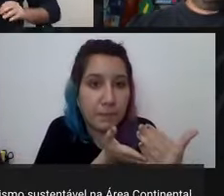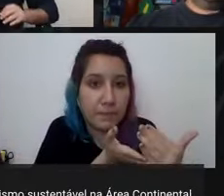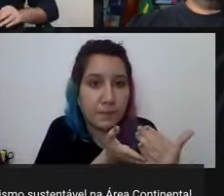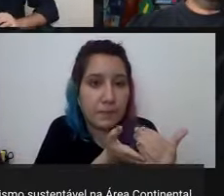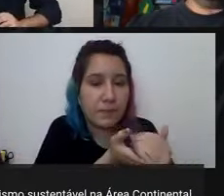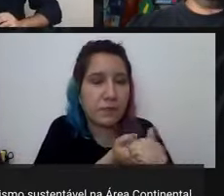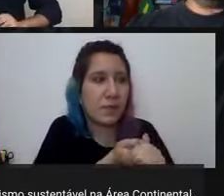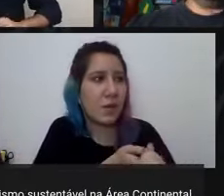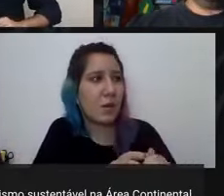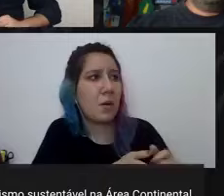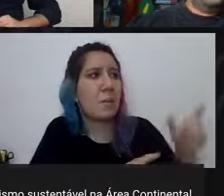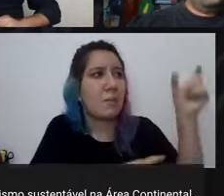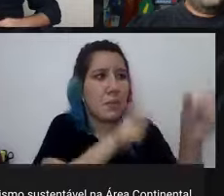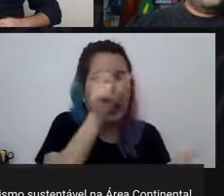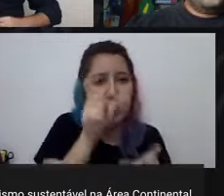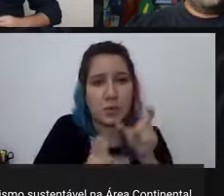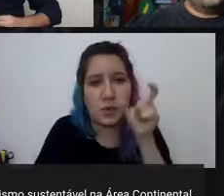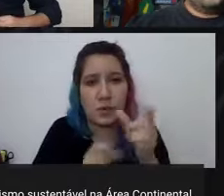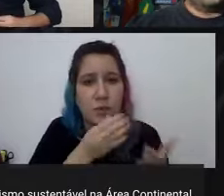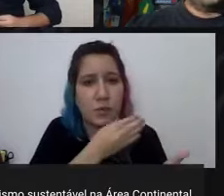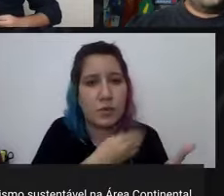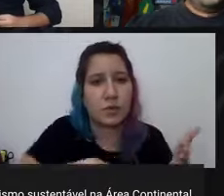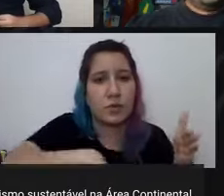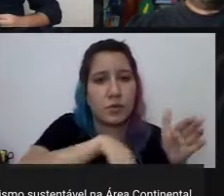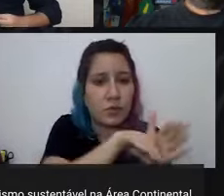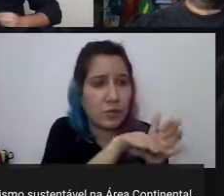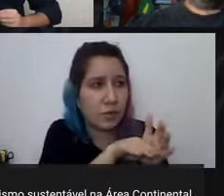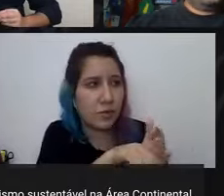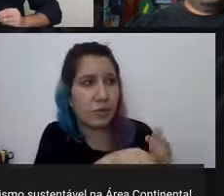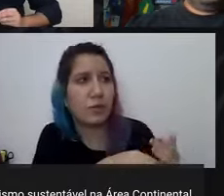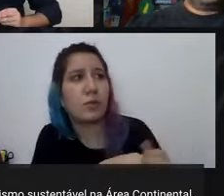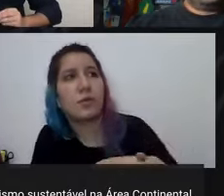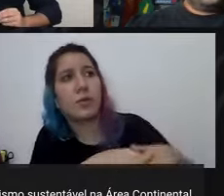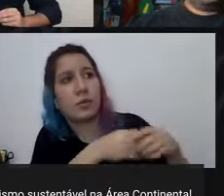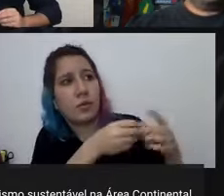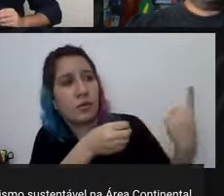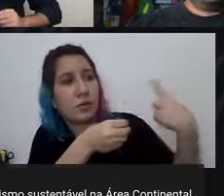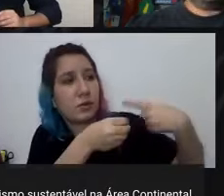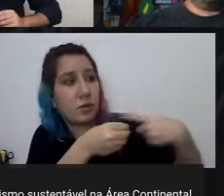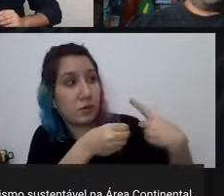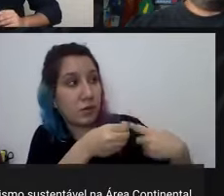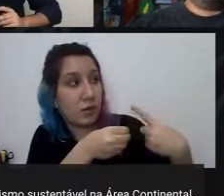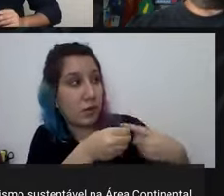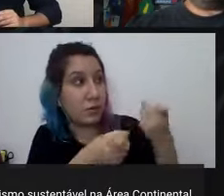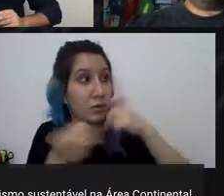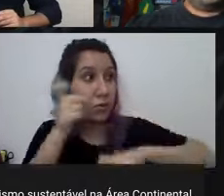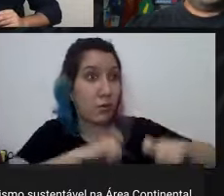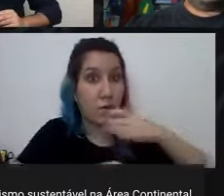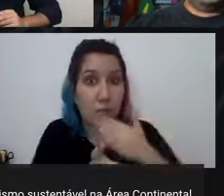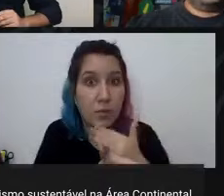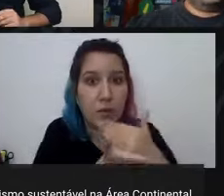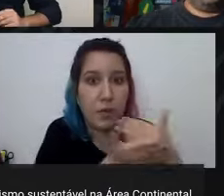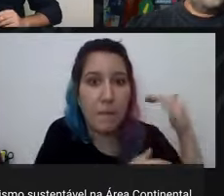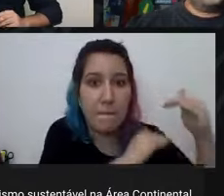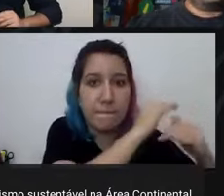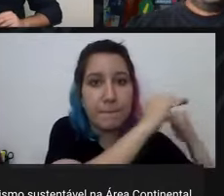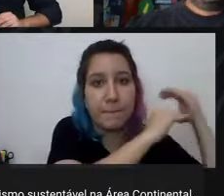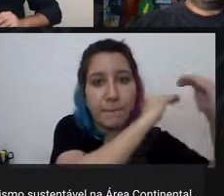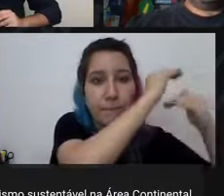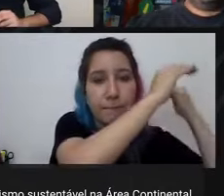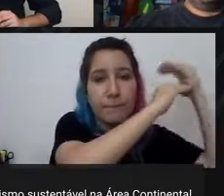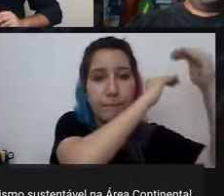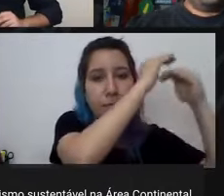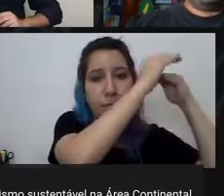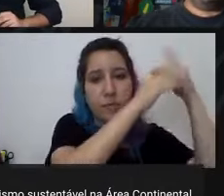economia também gira e as pessoas se beneficiam disso. Né? Nós temos países que têm o turismo como uma das atividades principais do